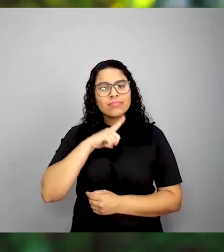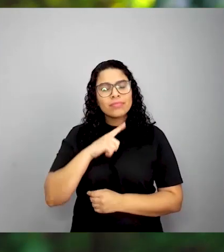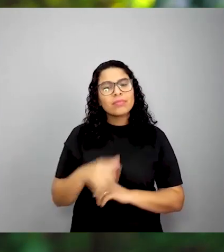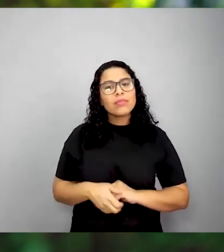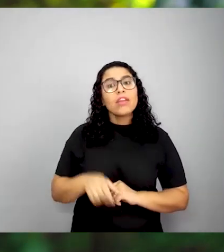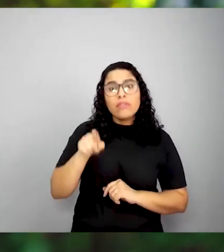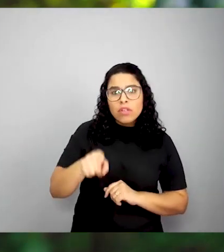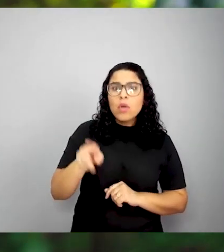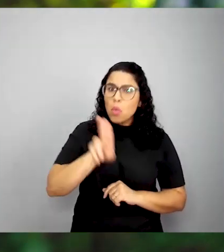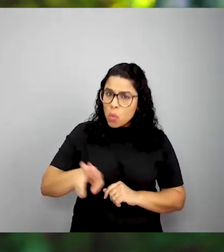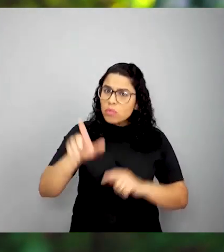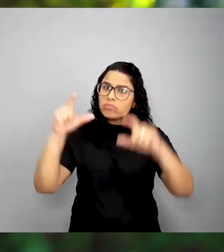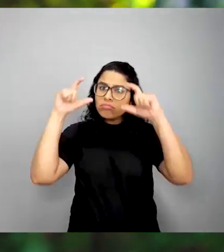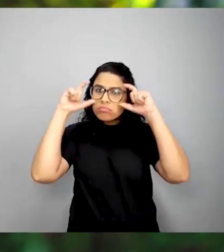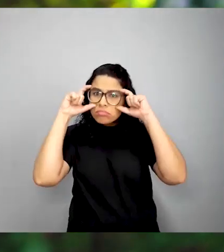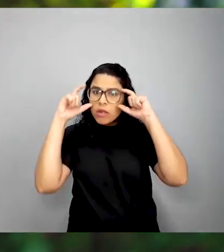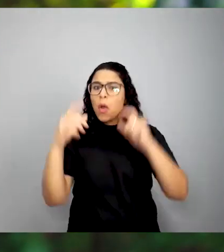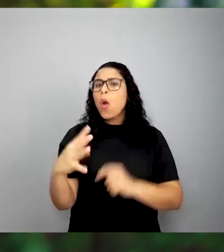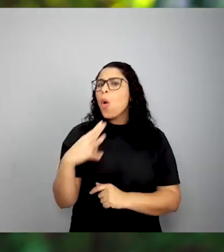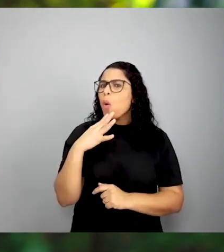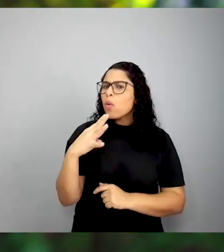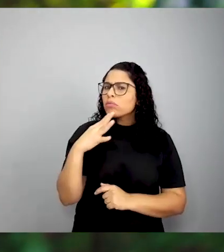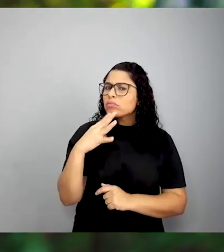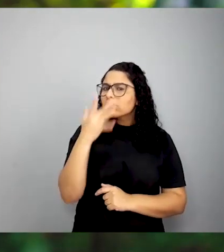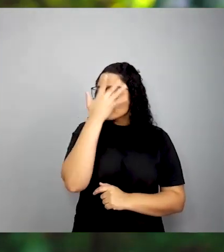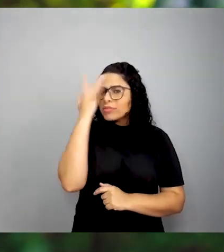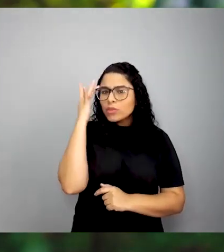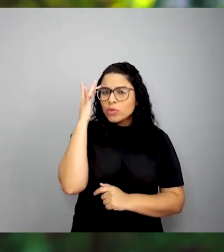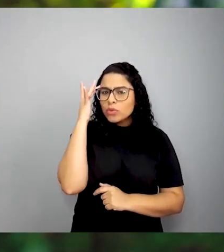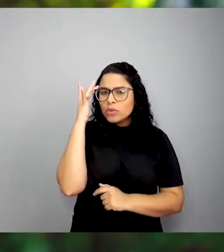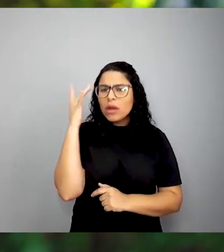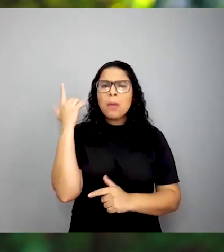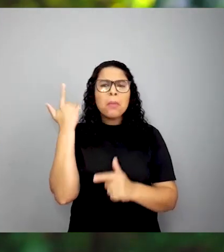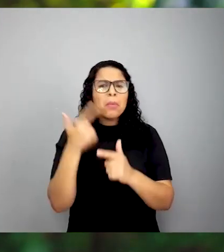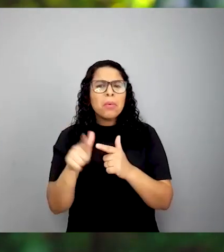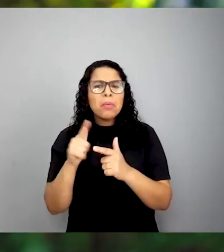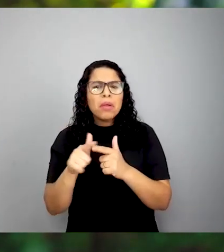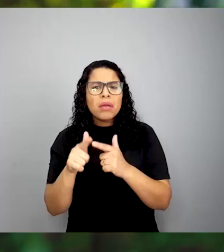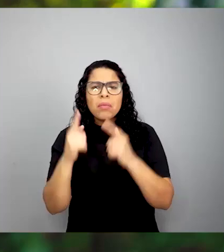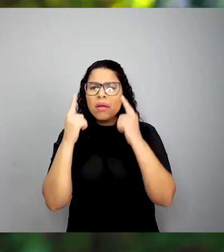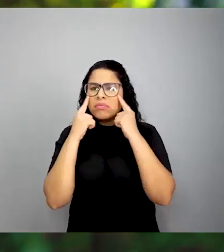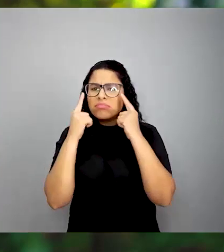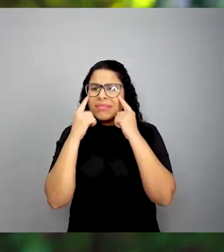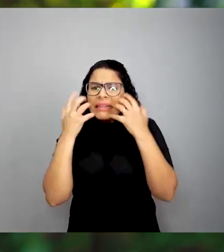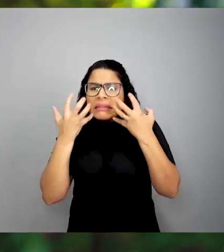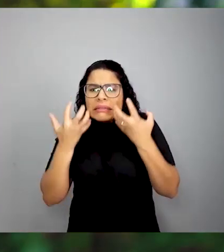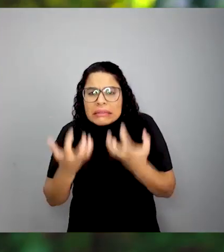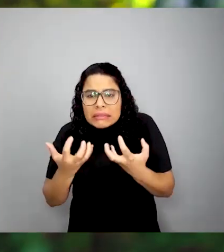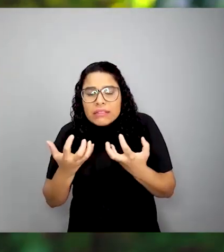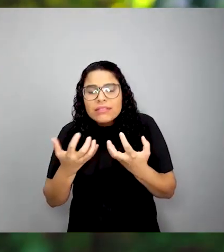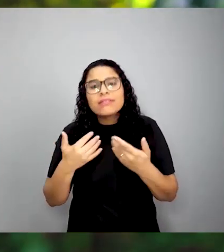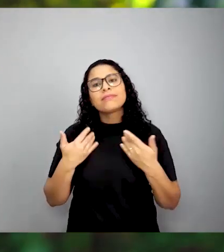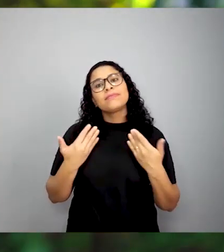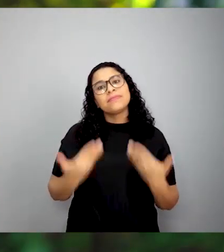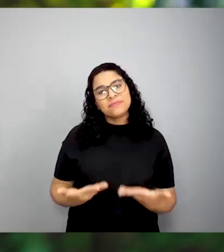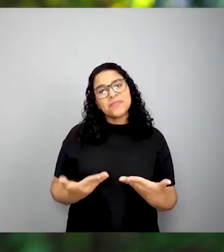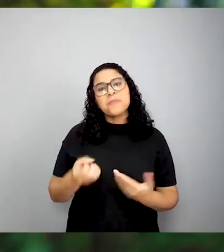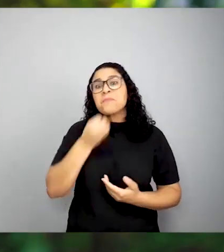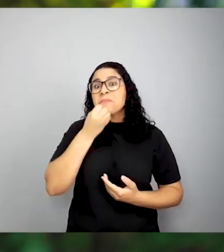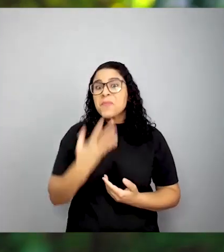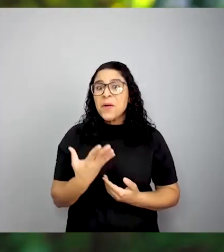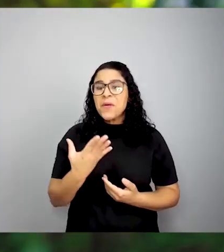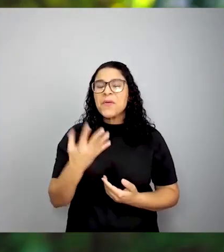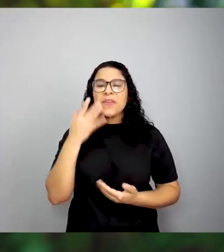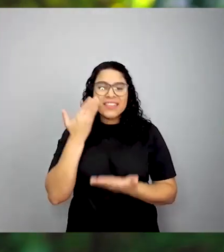você, usa óculos? Conhece ou já ouviu alguém dizer que parece que está com a vista cansada? Então vale a